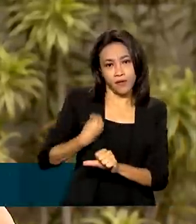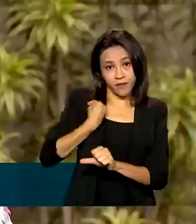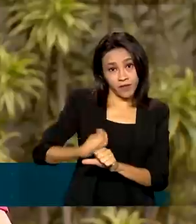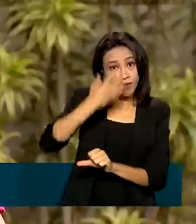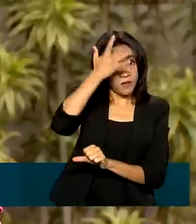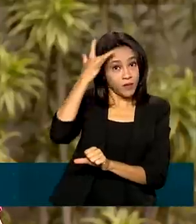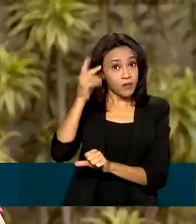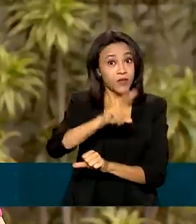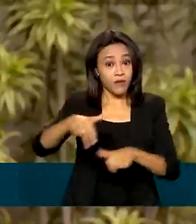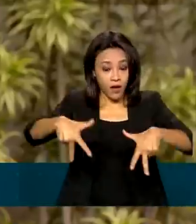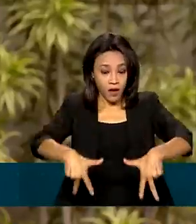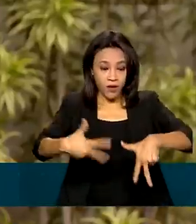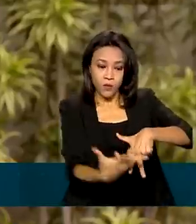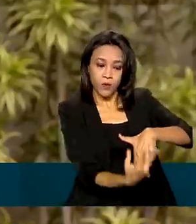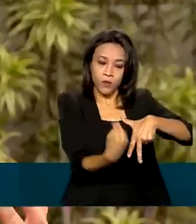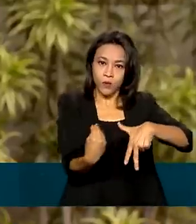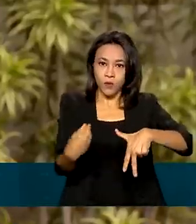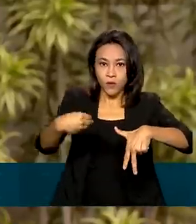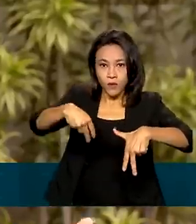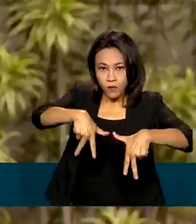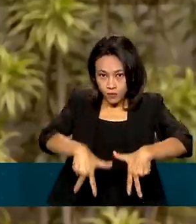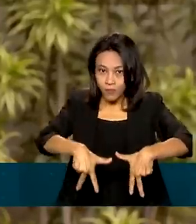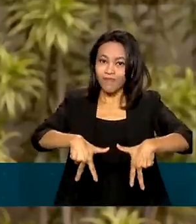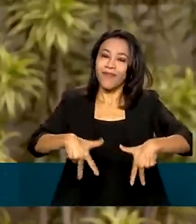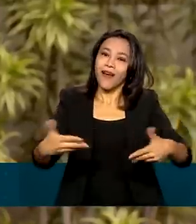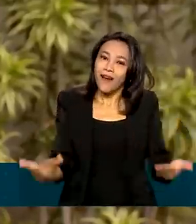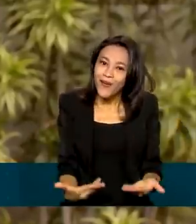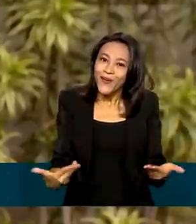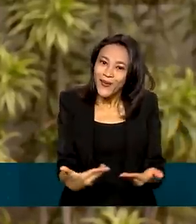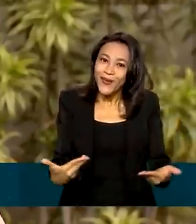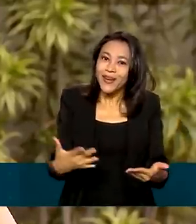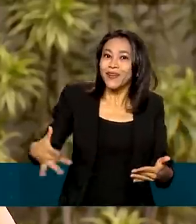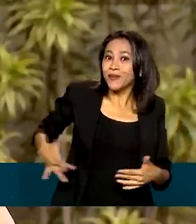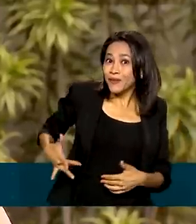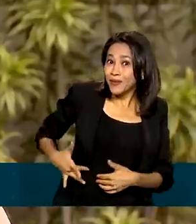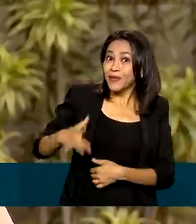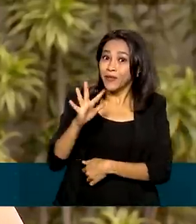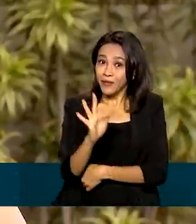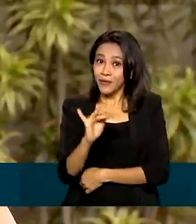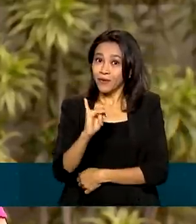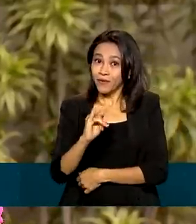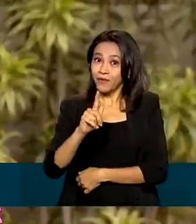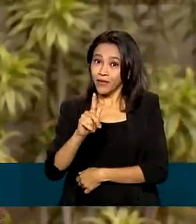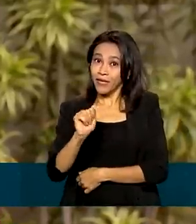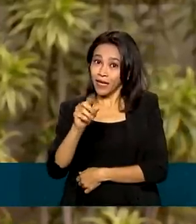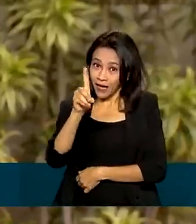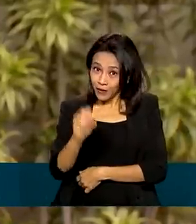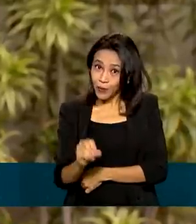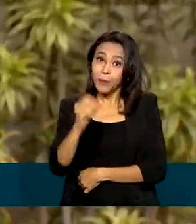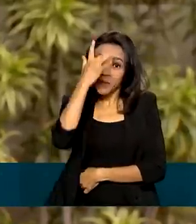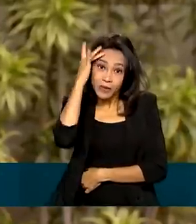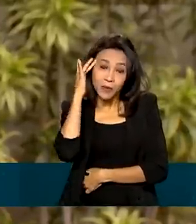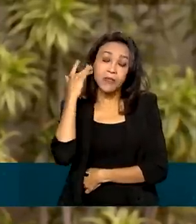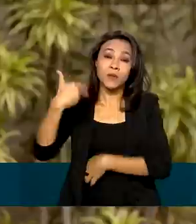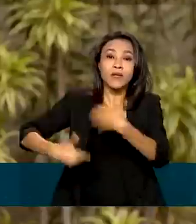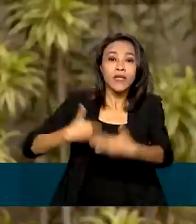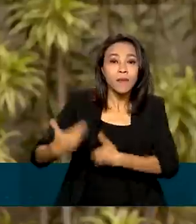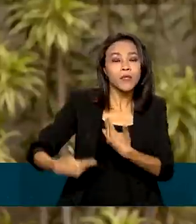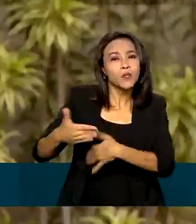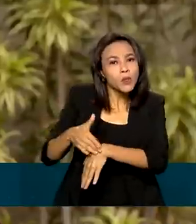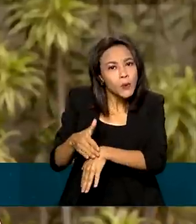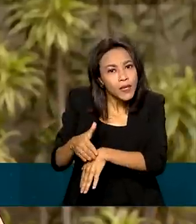vão passar por transplante de órgãos agora o transplante de fígado como tratamento de pacientes com doenças hepáticas